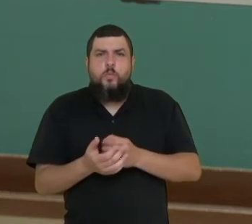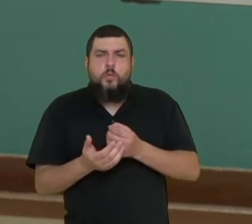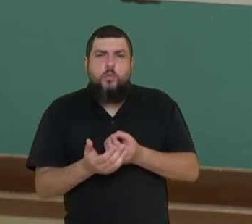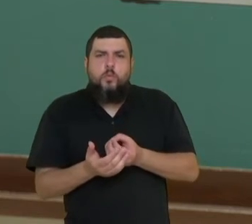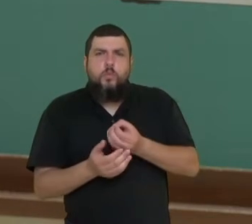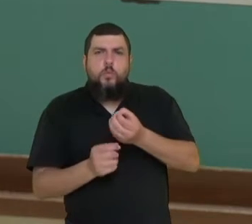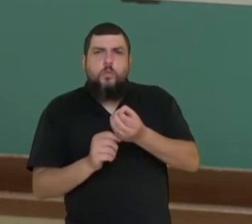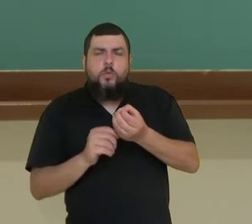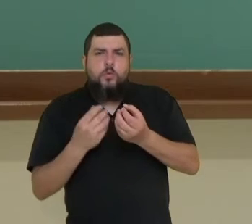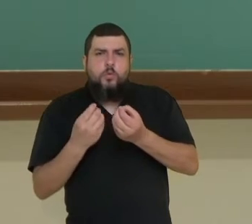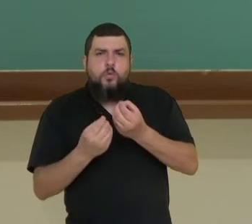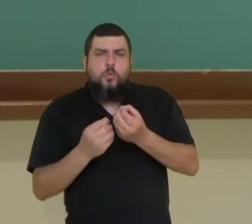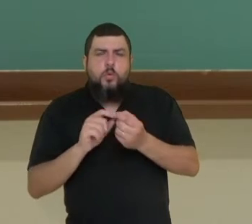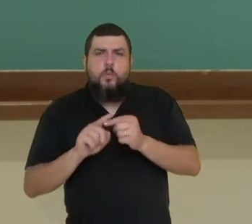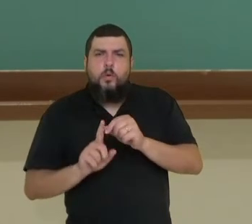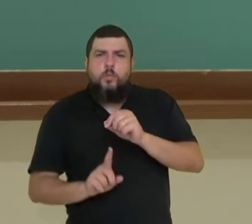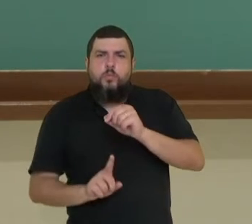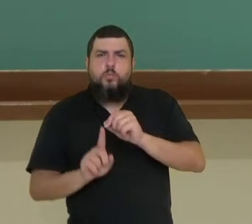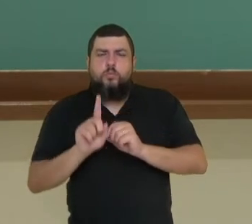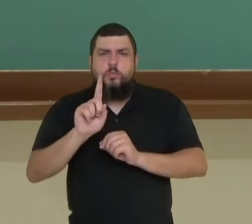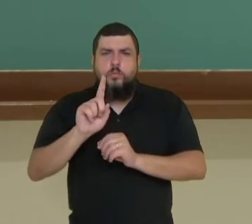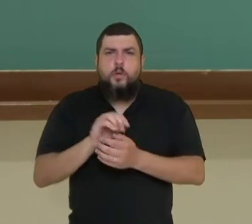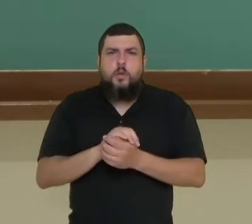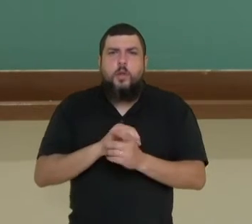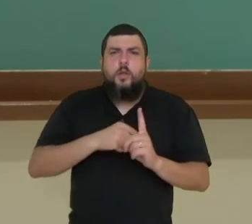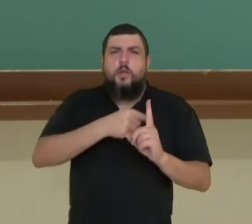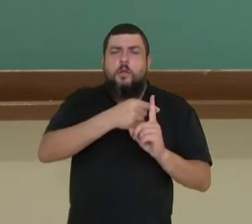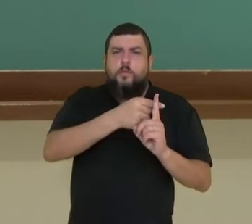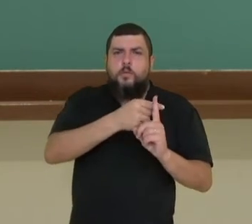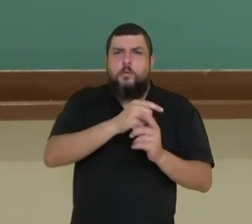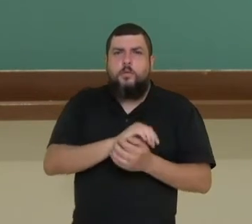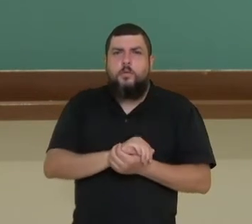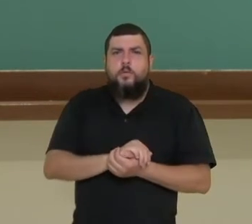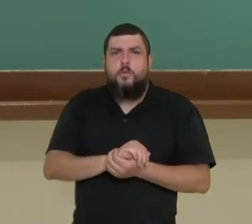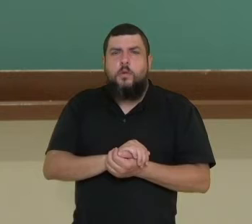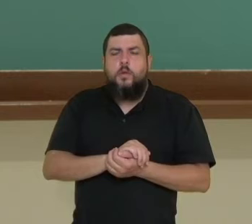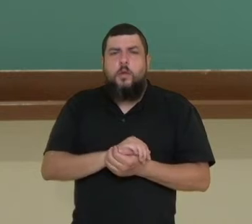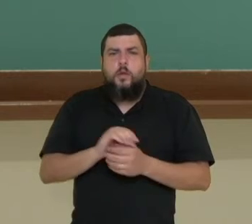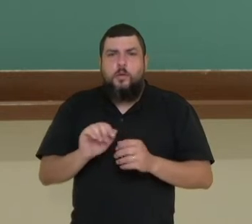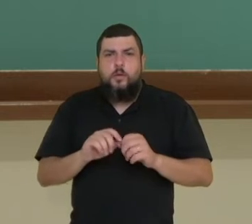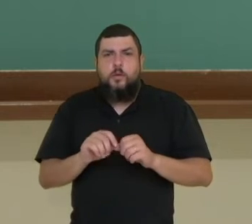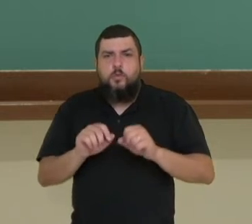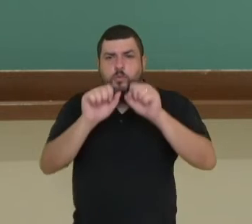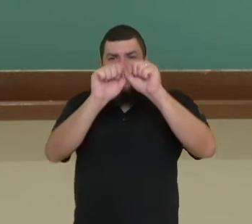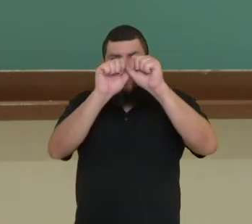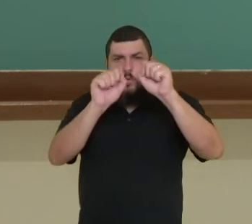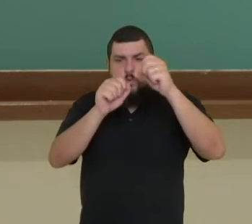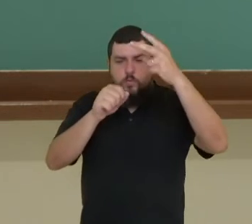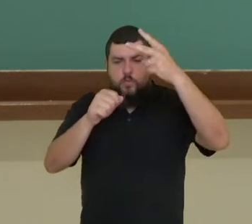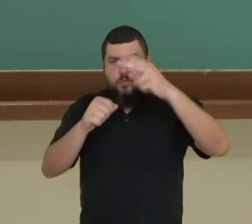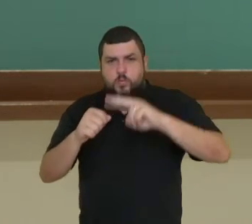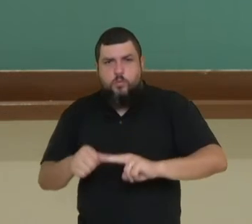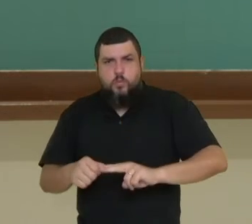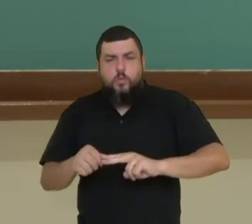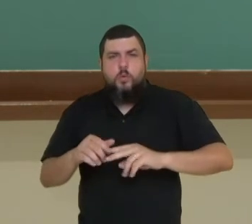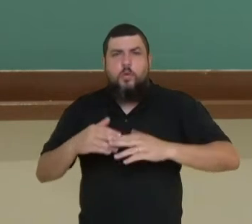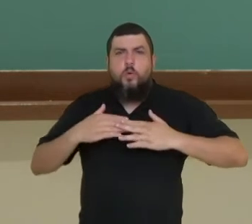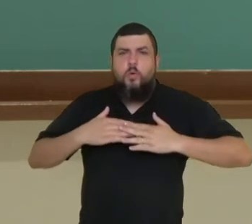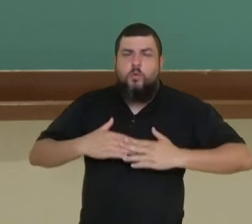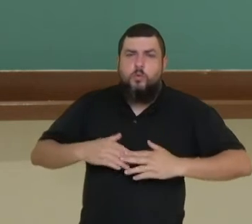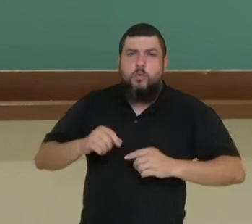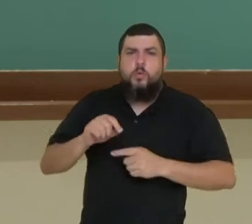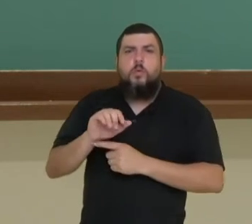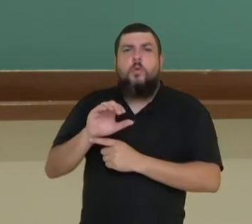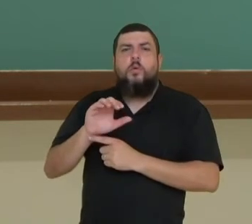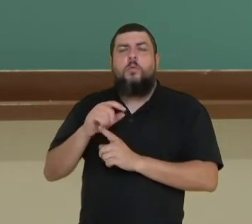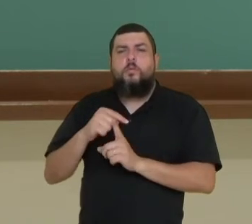transfiro aqui, comigo, do sistema para o corpo, positivo. Nesse caso, o trabalho é